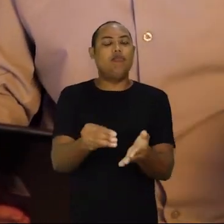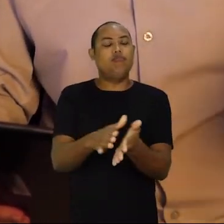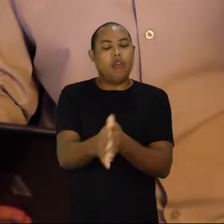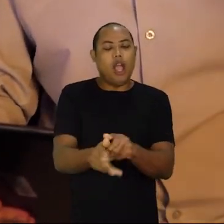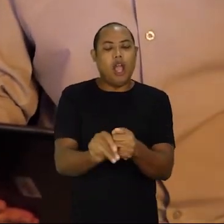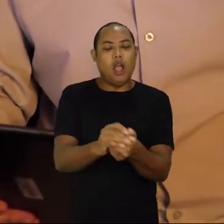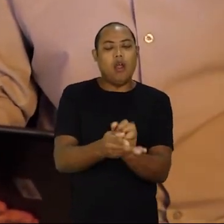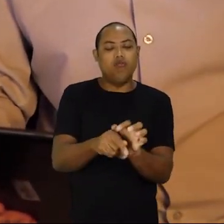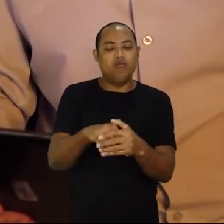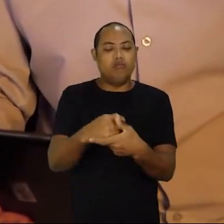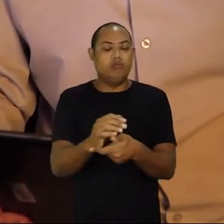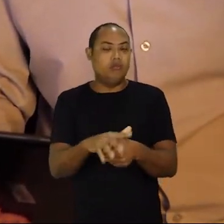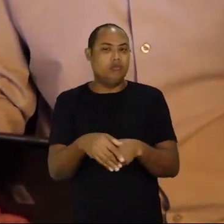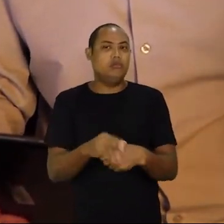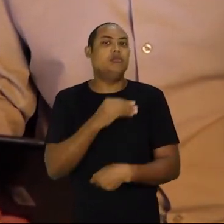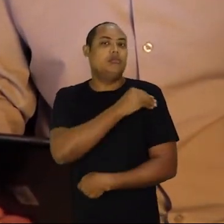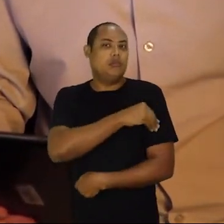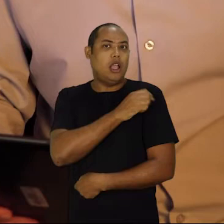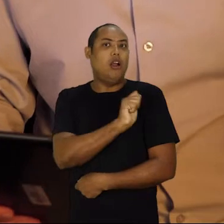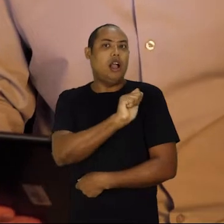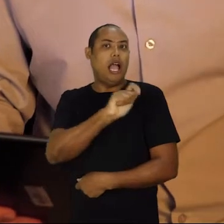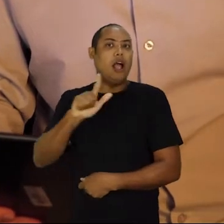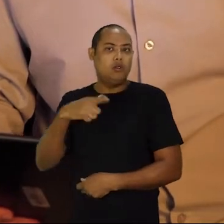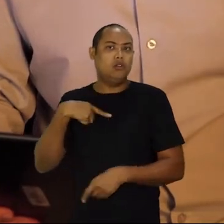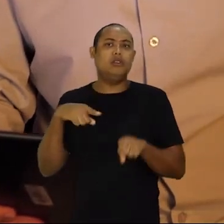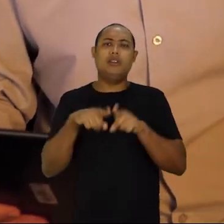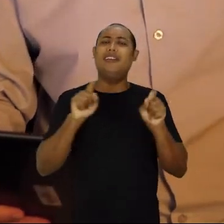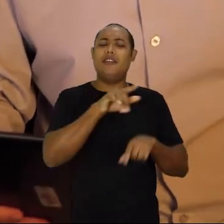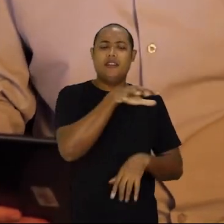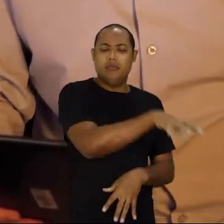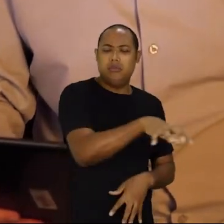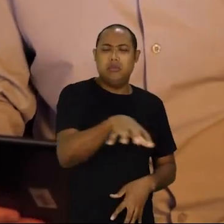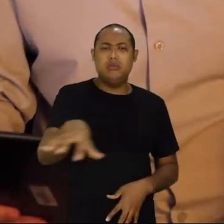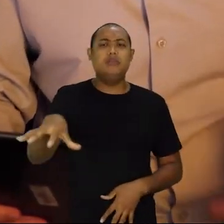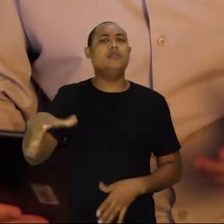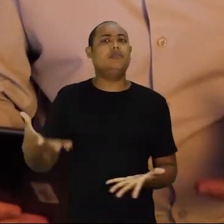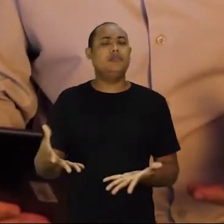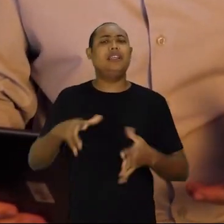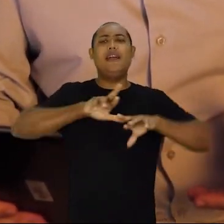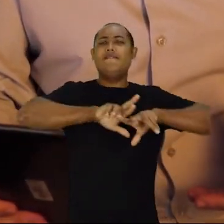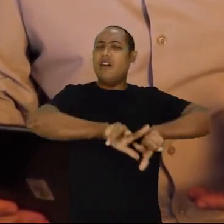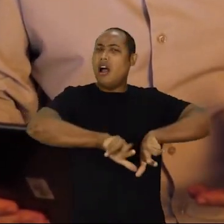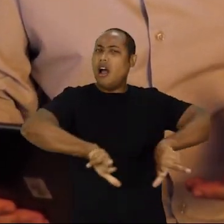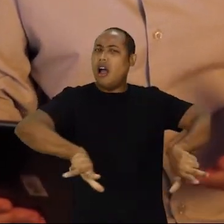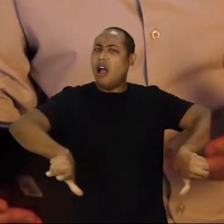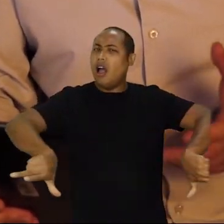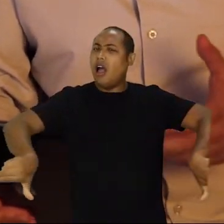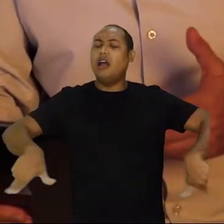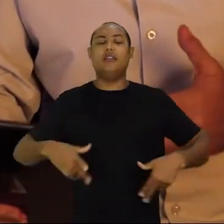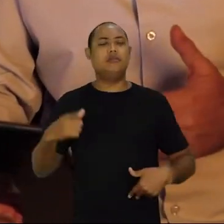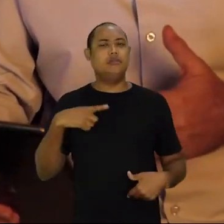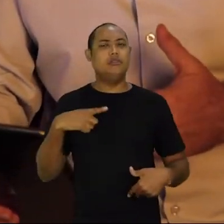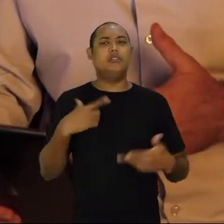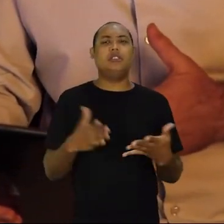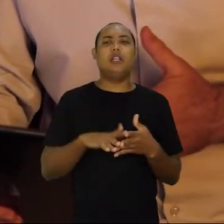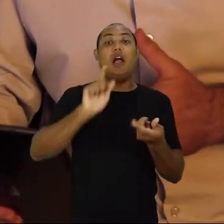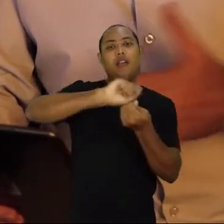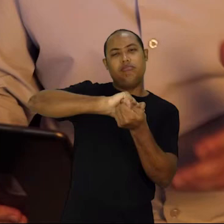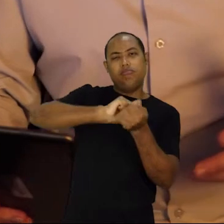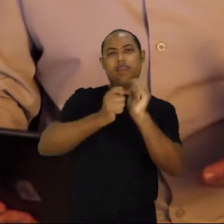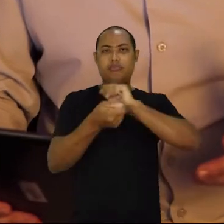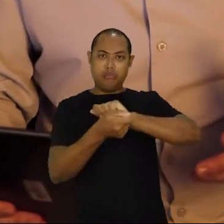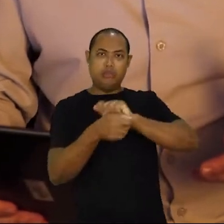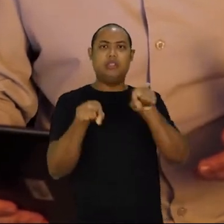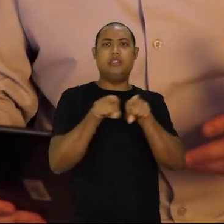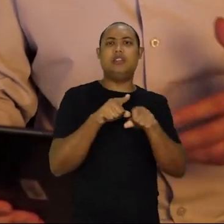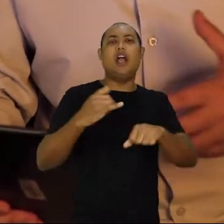Nós disponibilizamos totens de álcool em gel nos diferentes espaços da universidade. Nós,